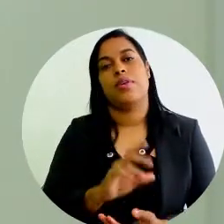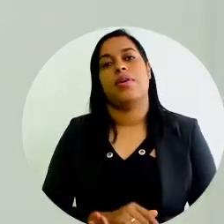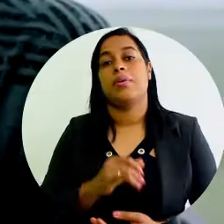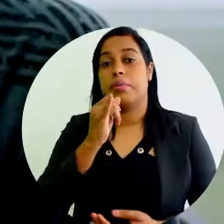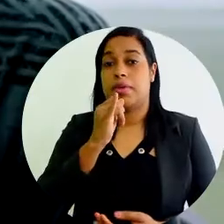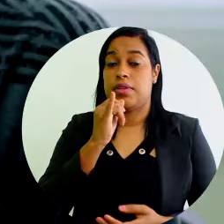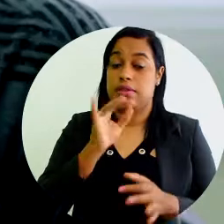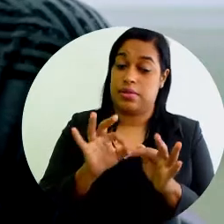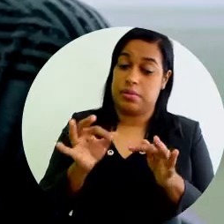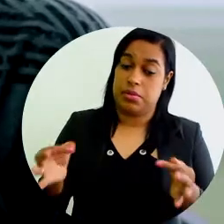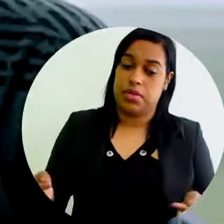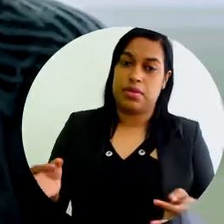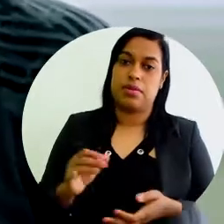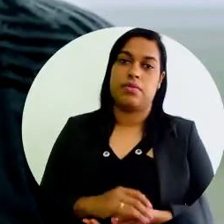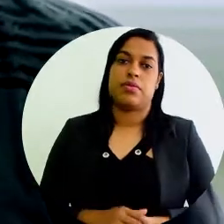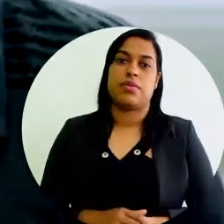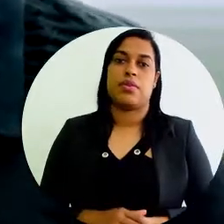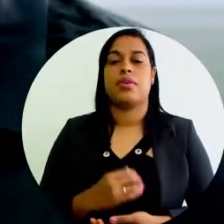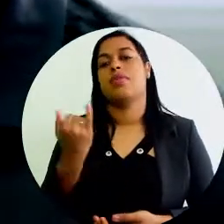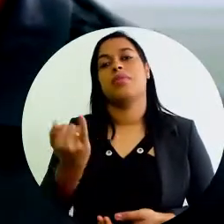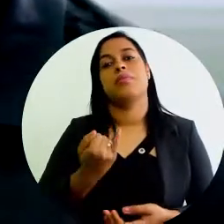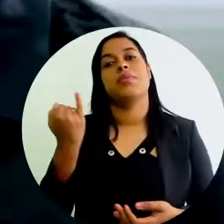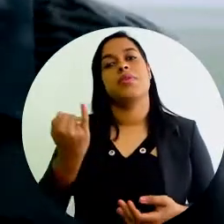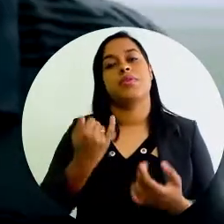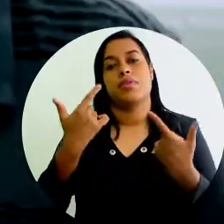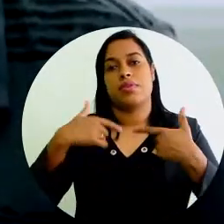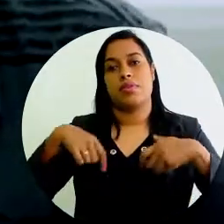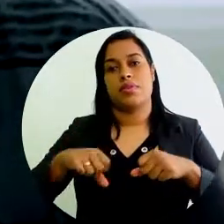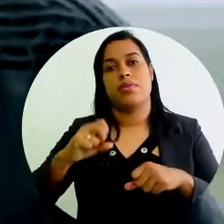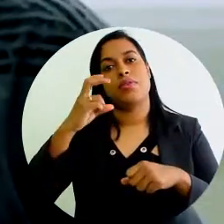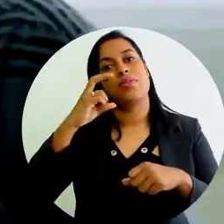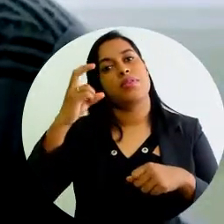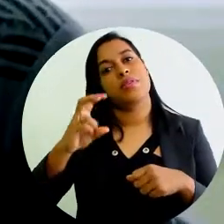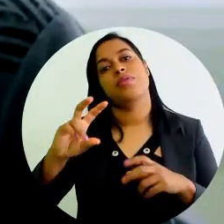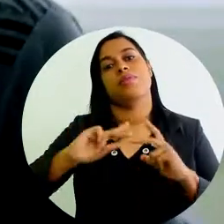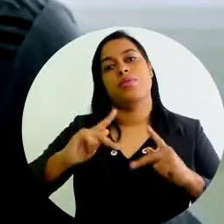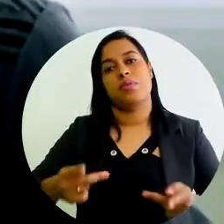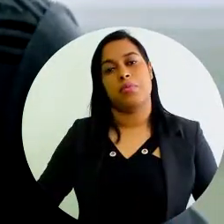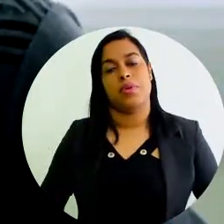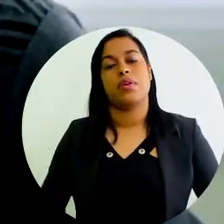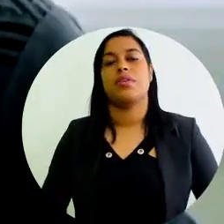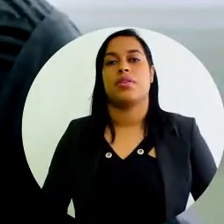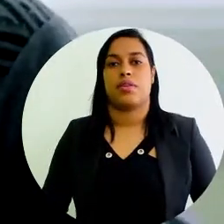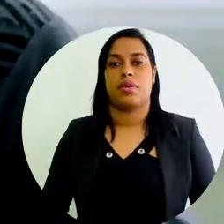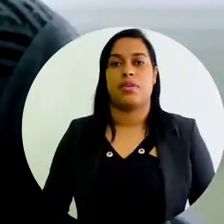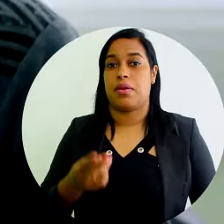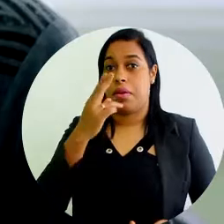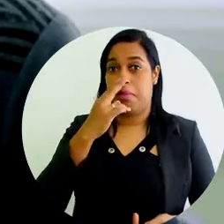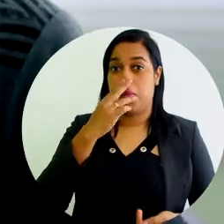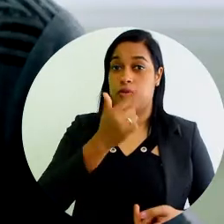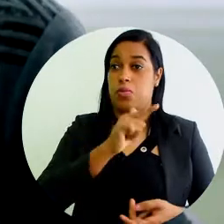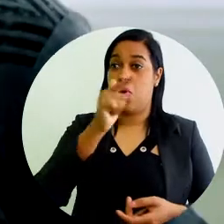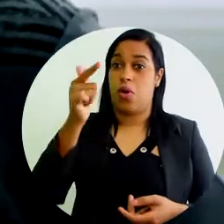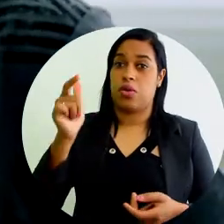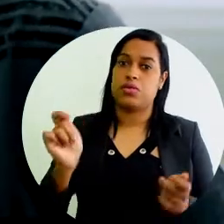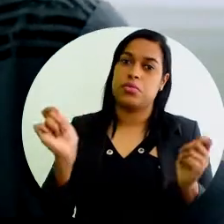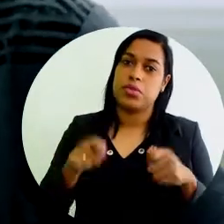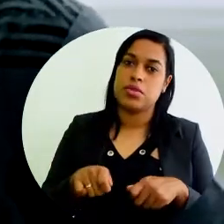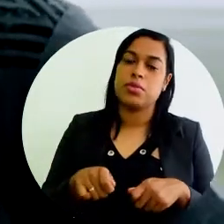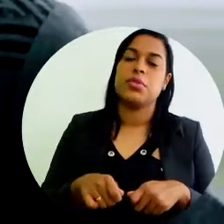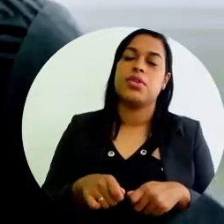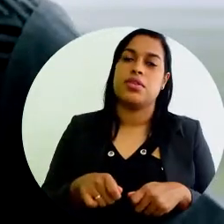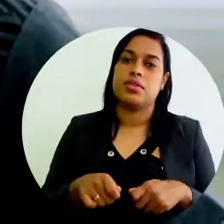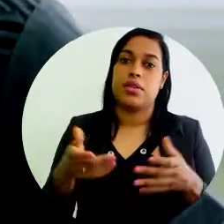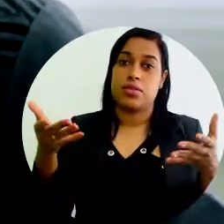história. Para exemplificar a importância da linguagem na cultura humana e mesmo